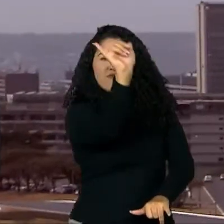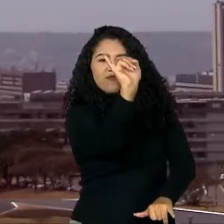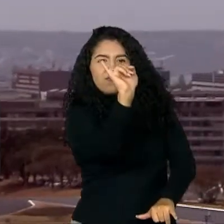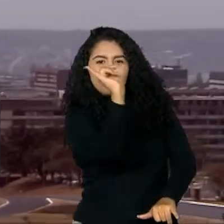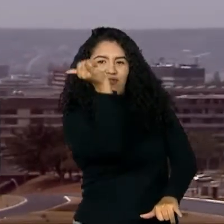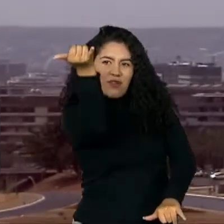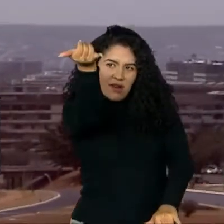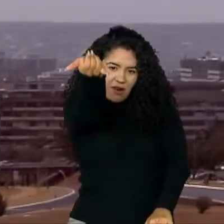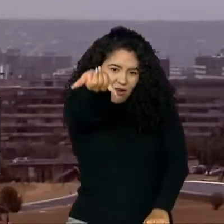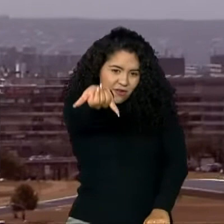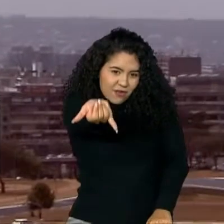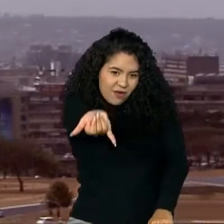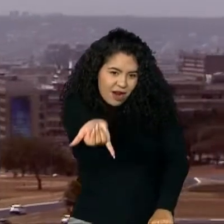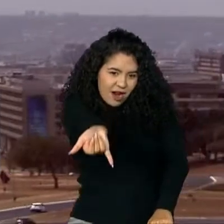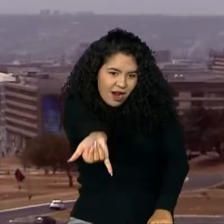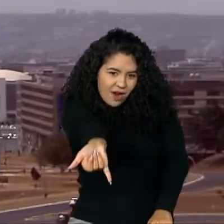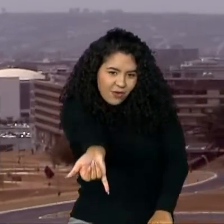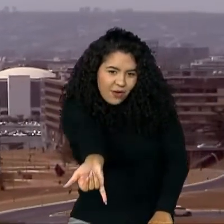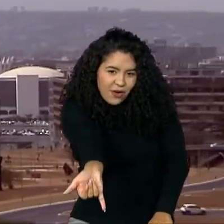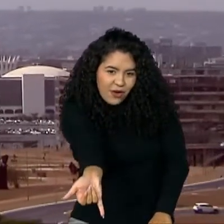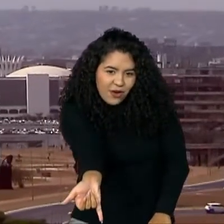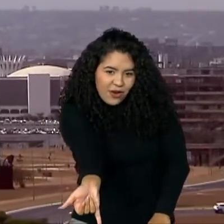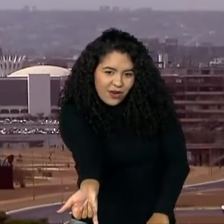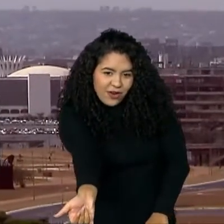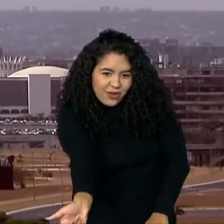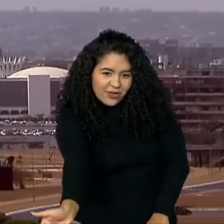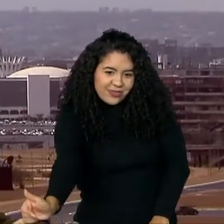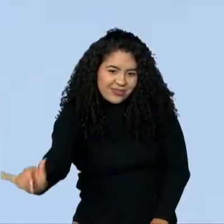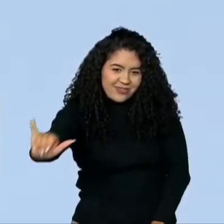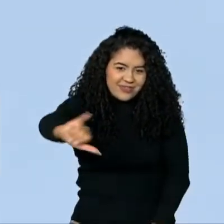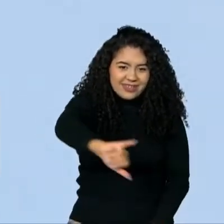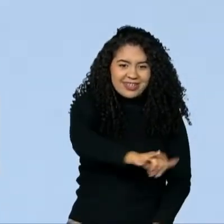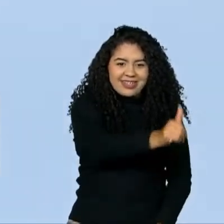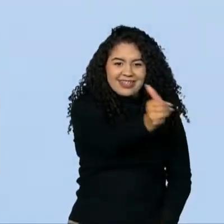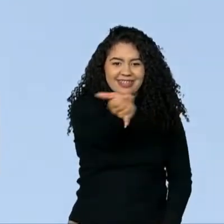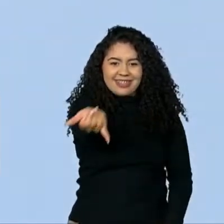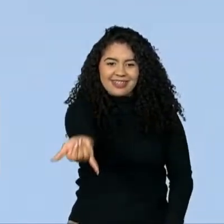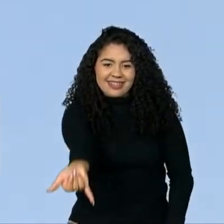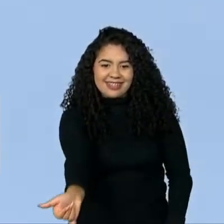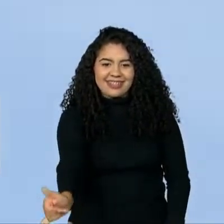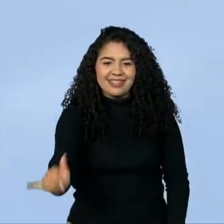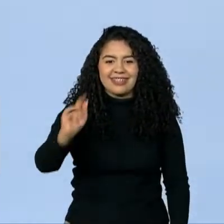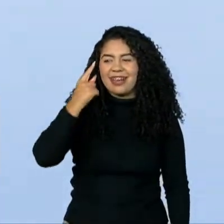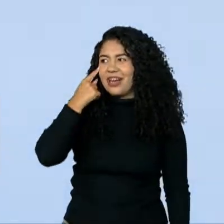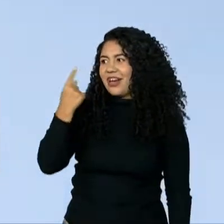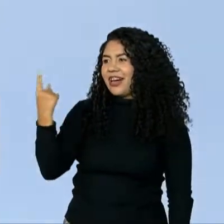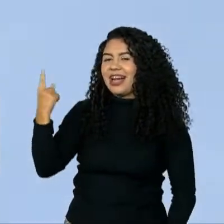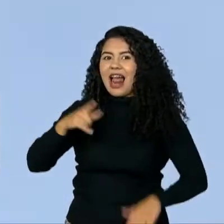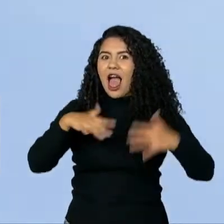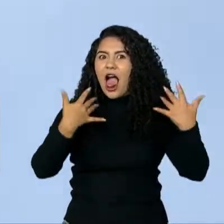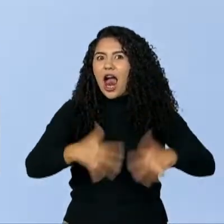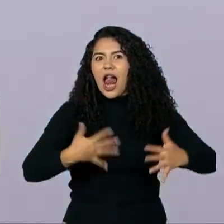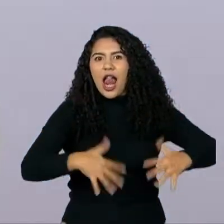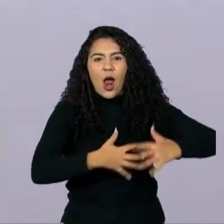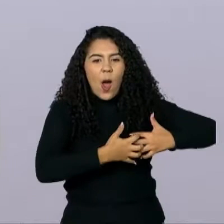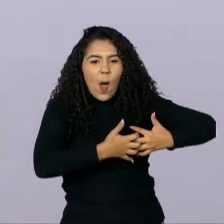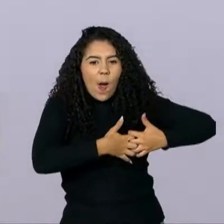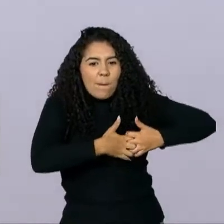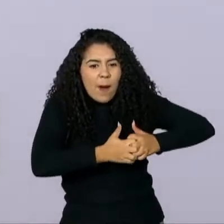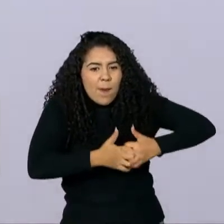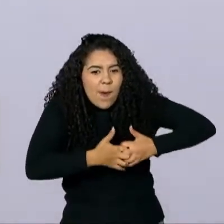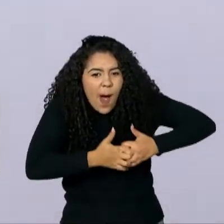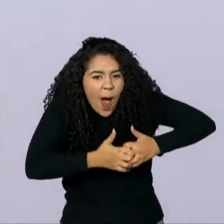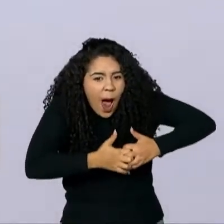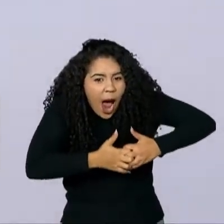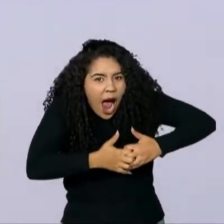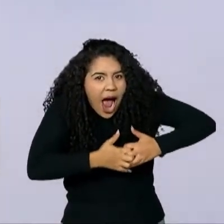Então é um preparo mental muito grande por parte dos pilotos. E como é que ficam os batimentos cardíacos nessa hora? Dá